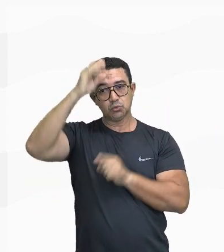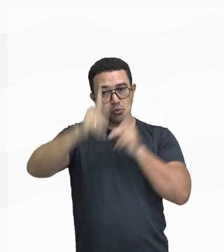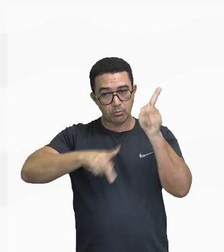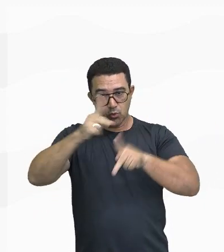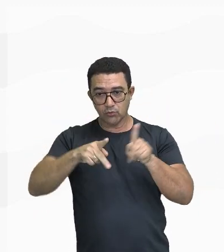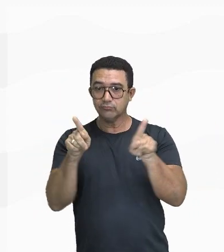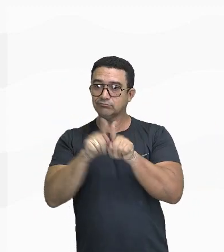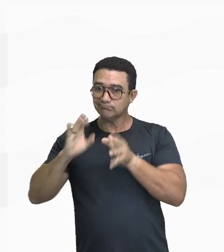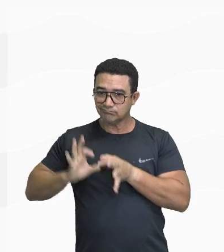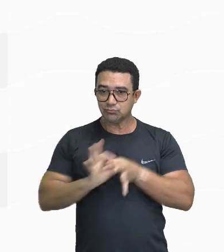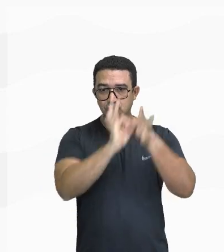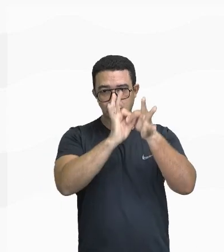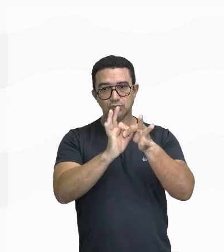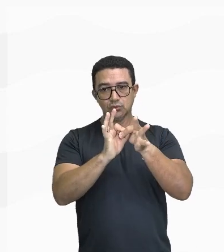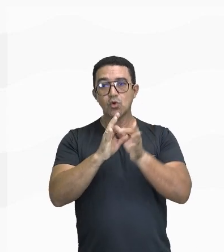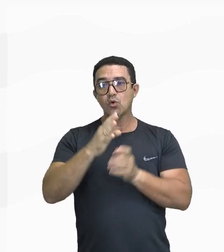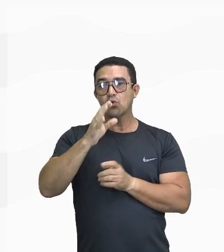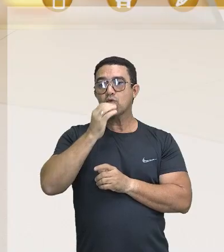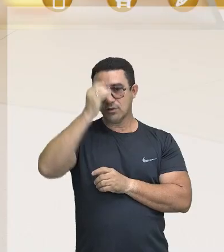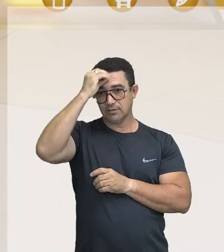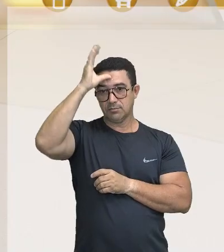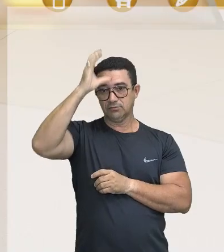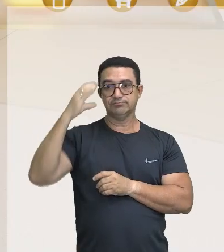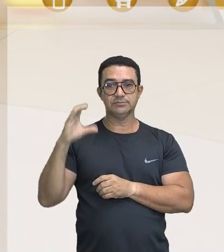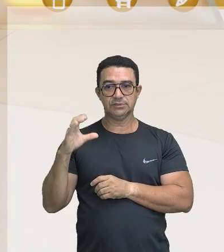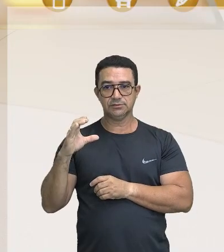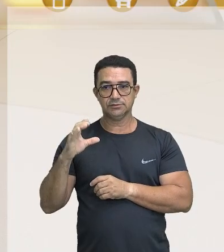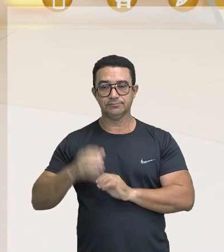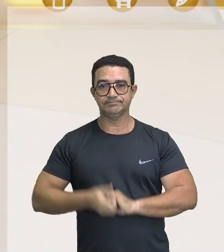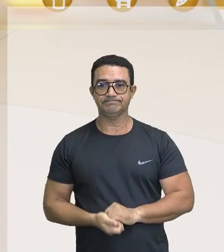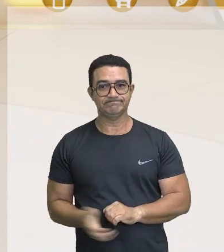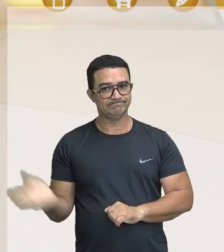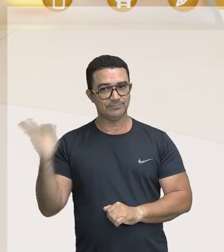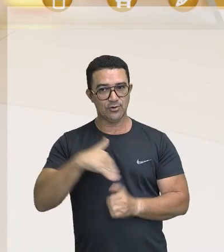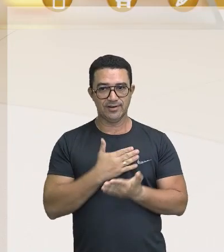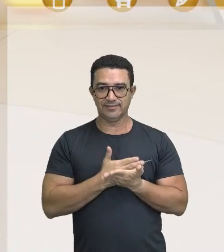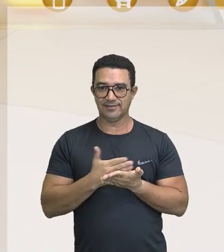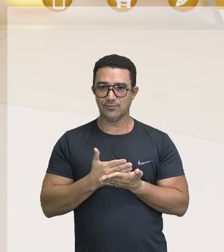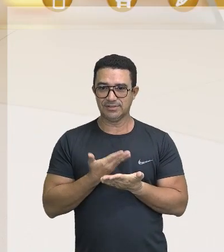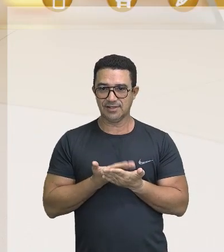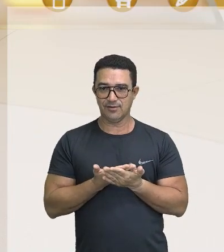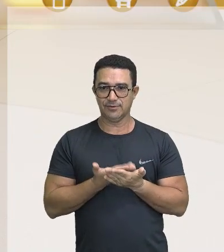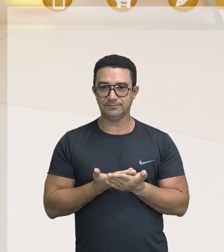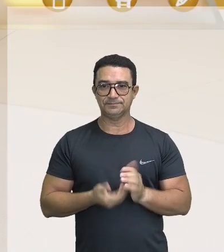os conhecimentos científicos. Então vamos à nossa aula.